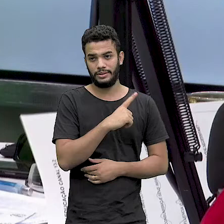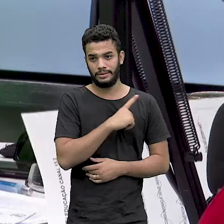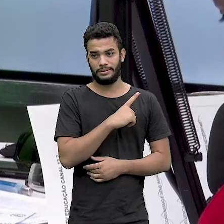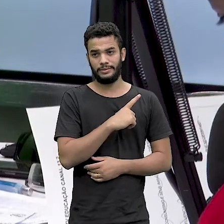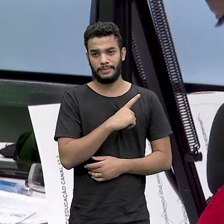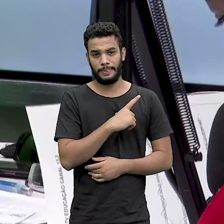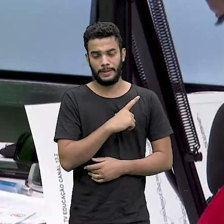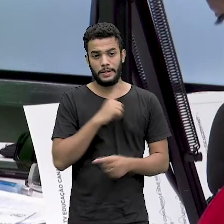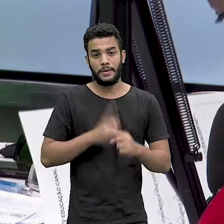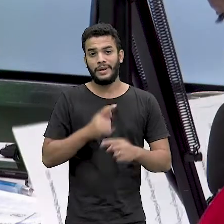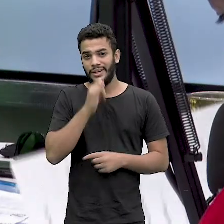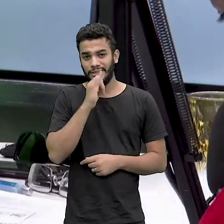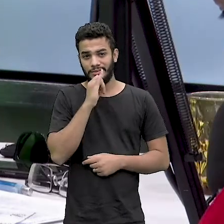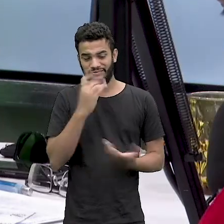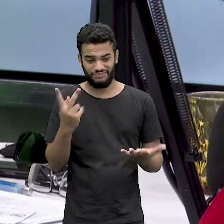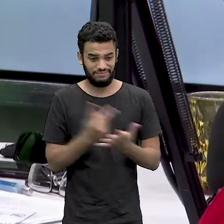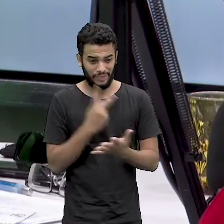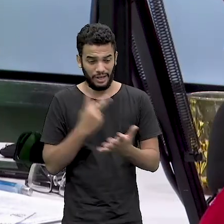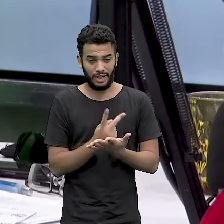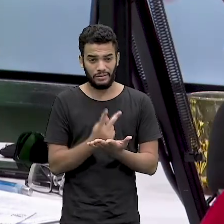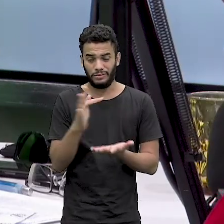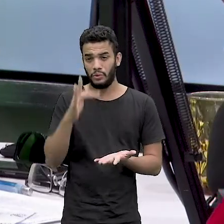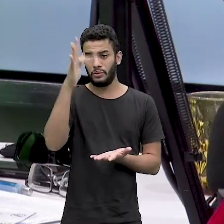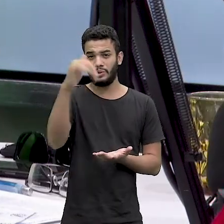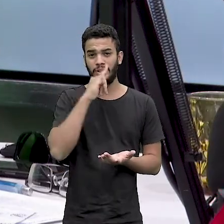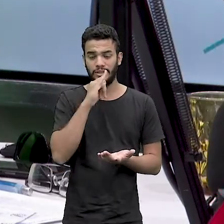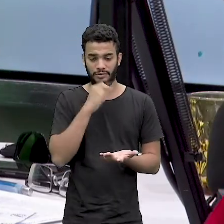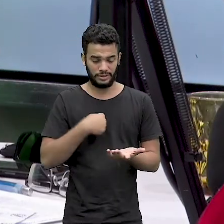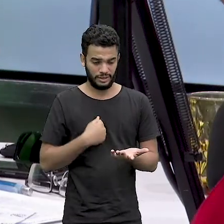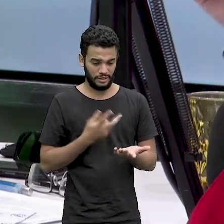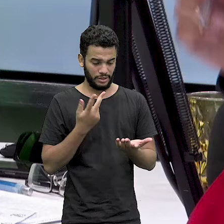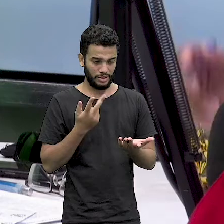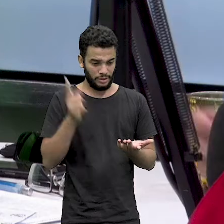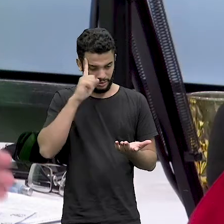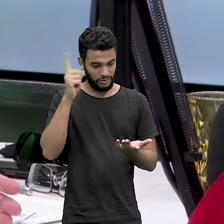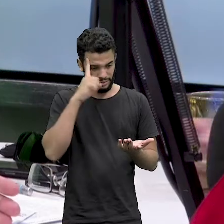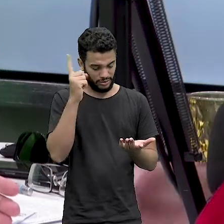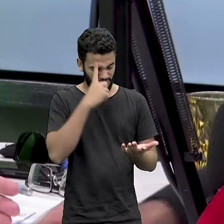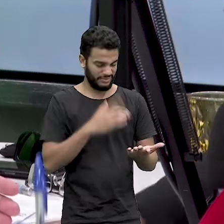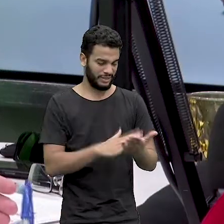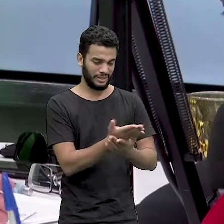depois você desinstala o jogo, porque você perdeu o dinheiro. Ou seja, foi só naquele momento ali, naquela